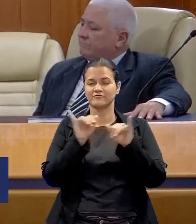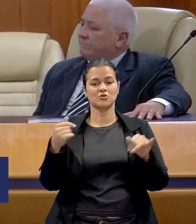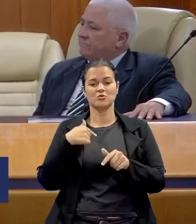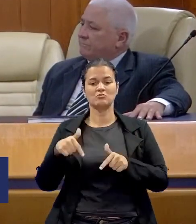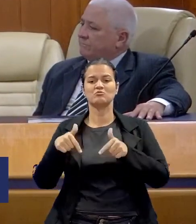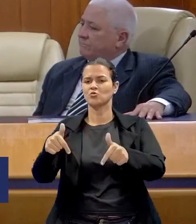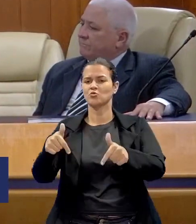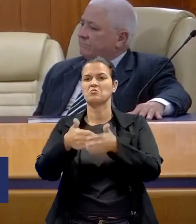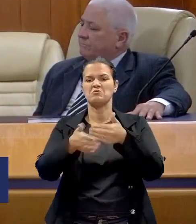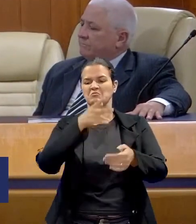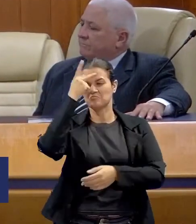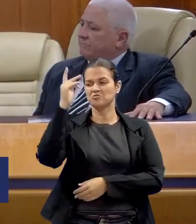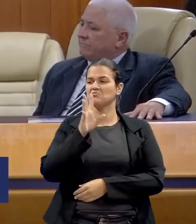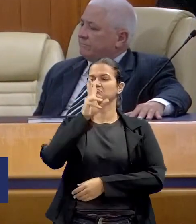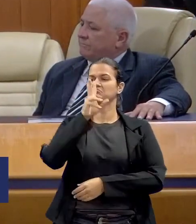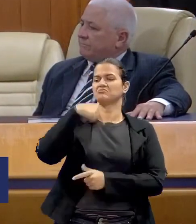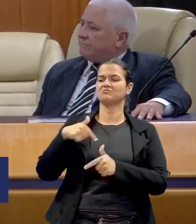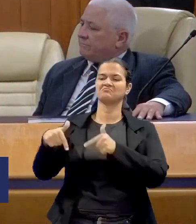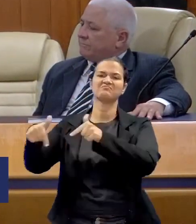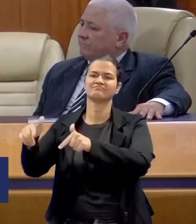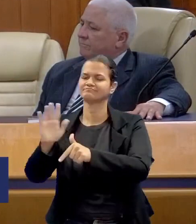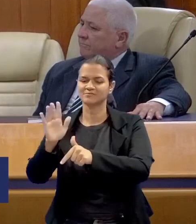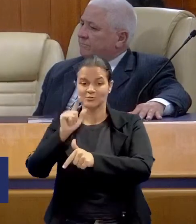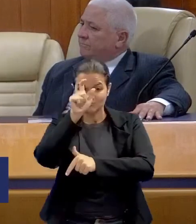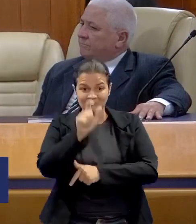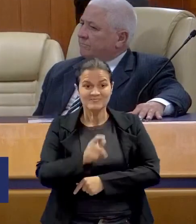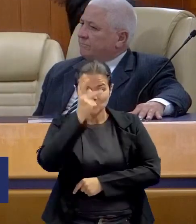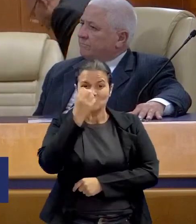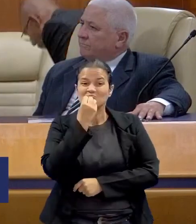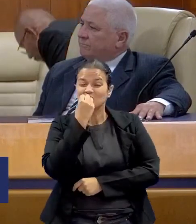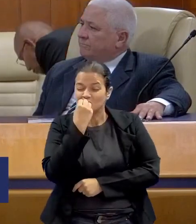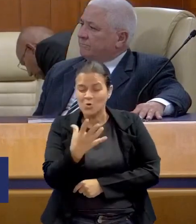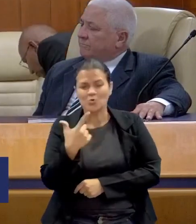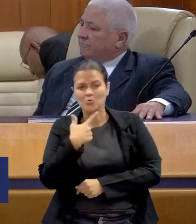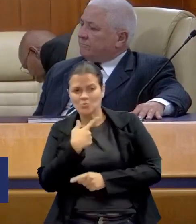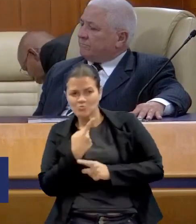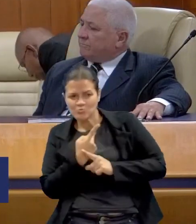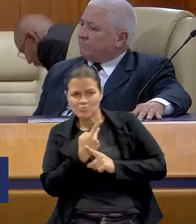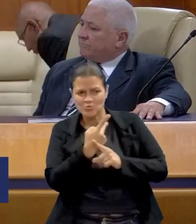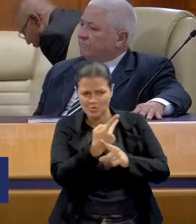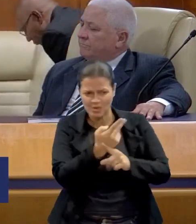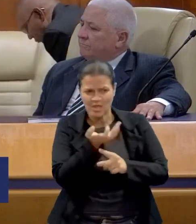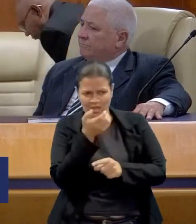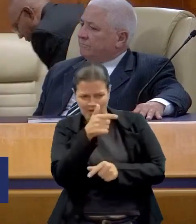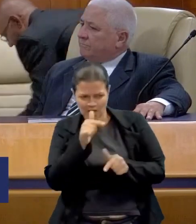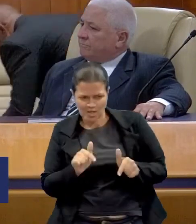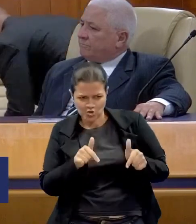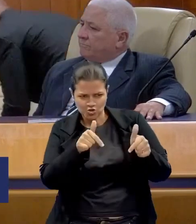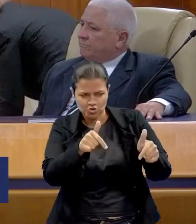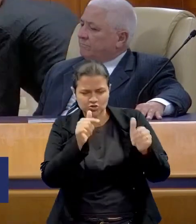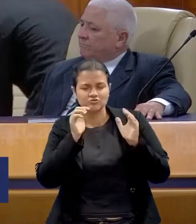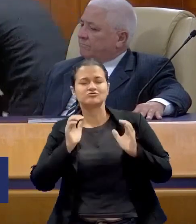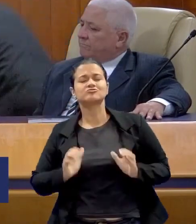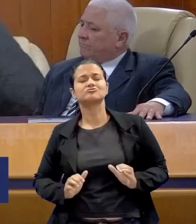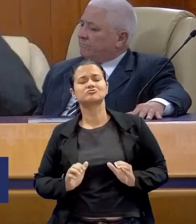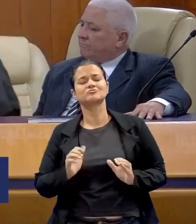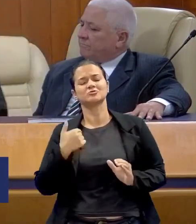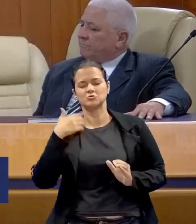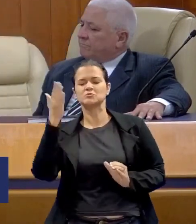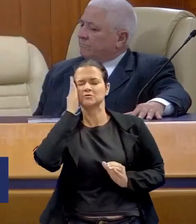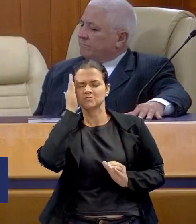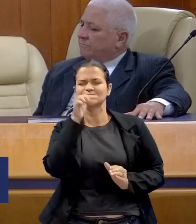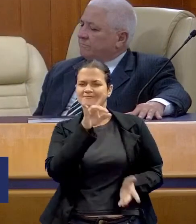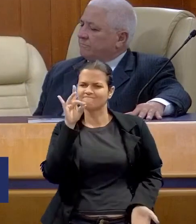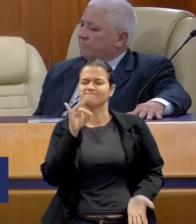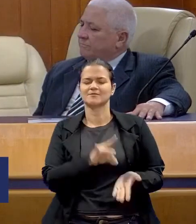para qualquer pessoa, e quando eu te procurei para oferecer essa homenagem, eu sabia que realmente